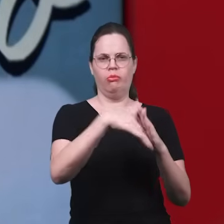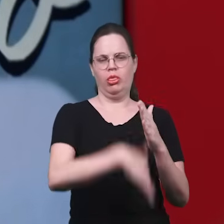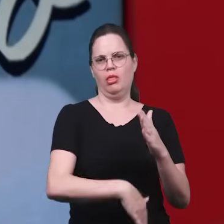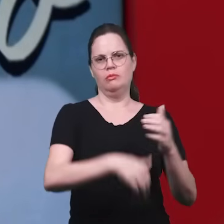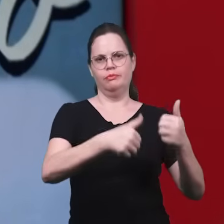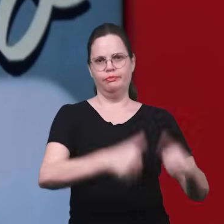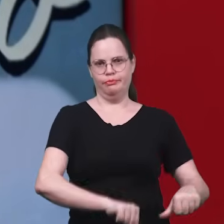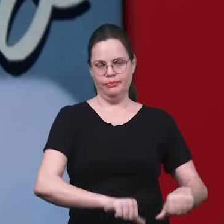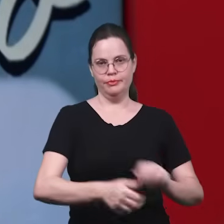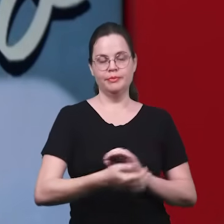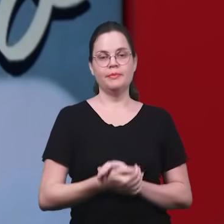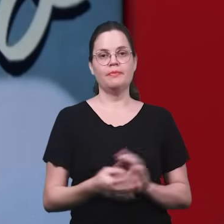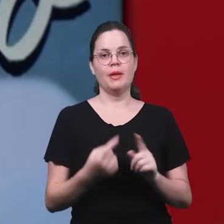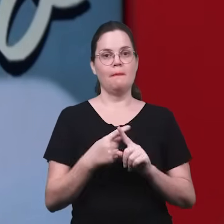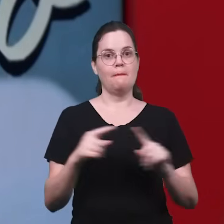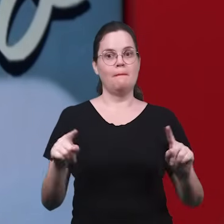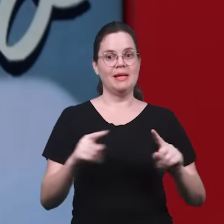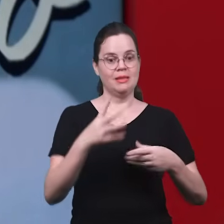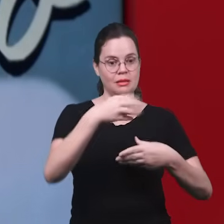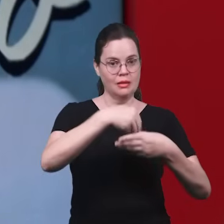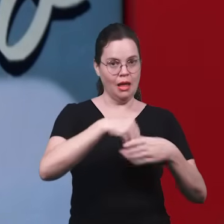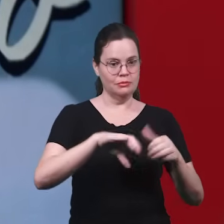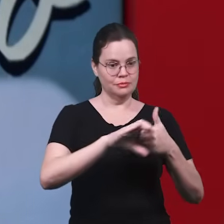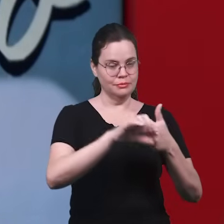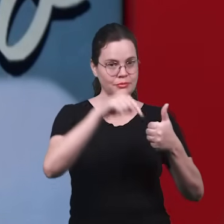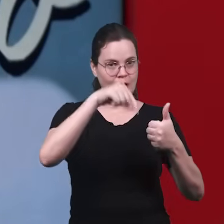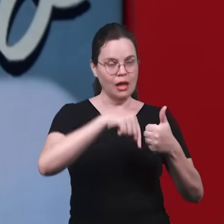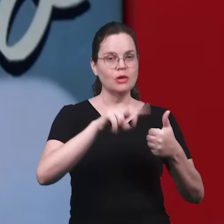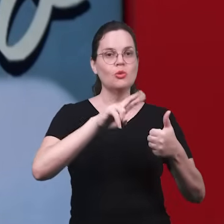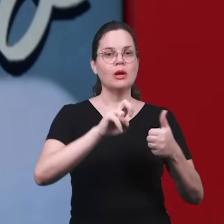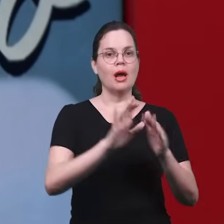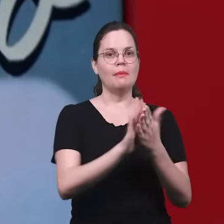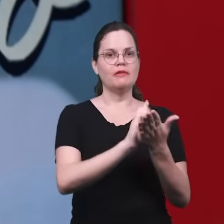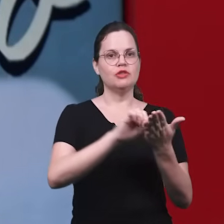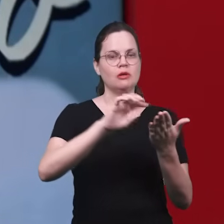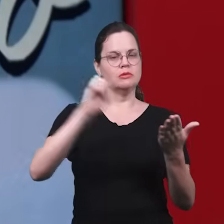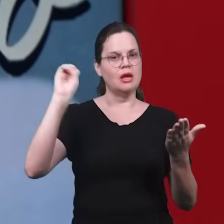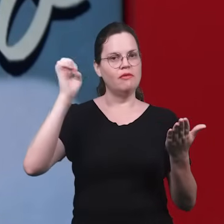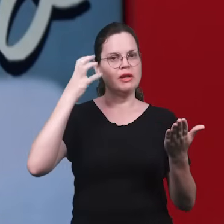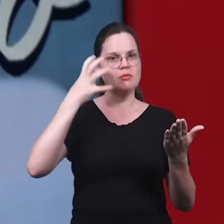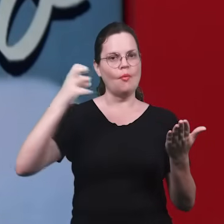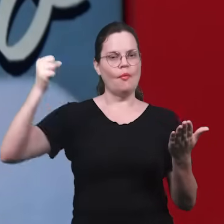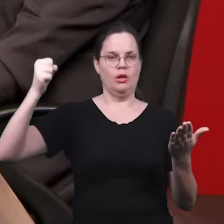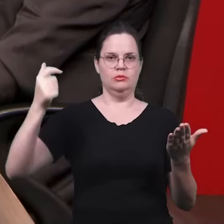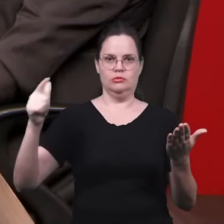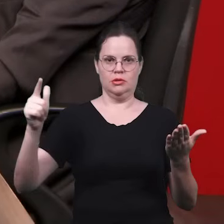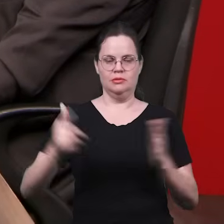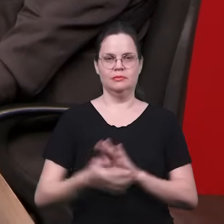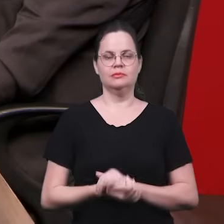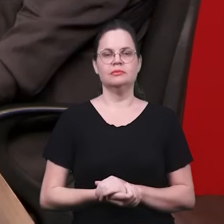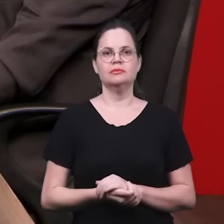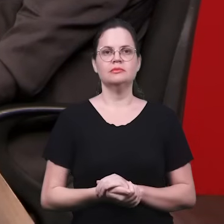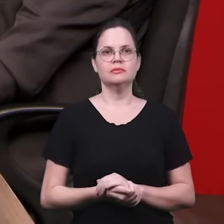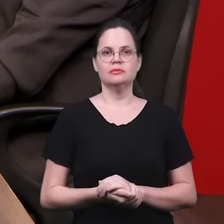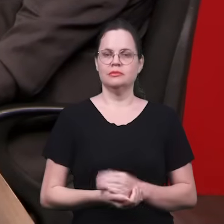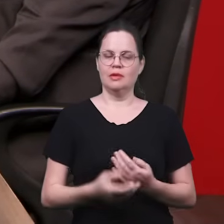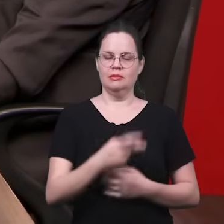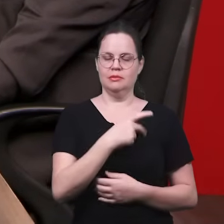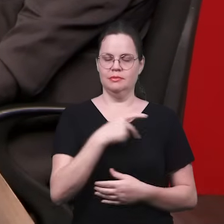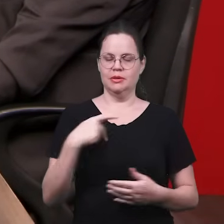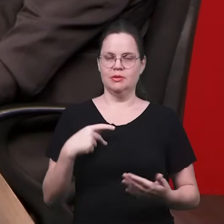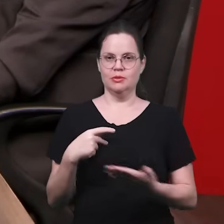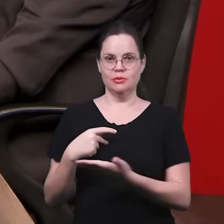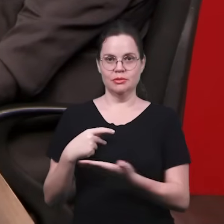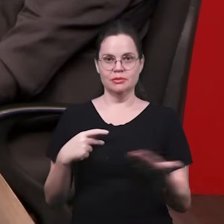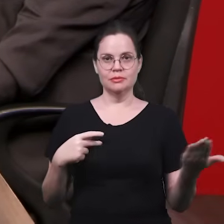do cristianismo, nós vamos falar sobre a Bíblia sem revelação. Nós estamos aqui com o pastor Kleber Freitas. A paz do Senhor a todos.